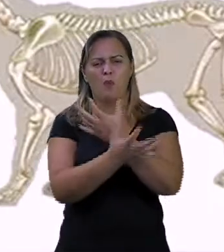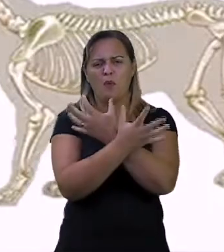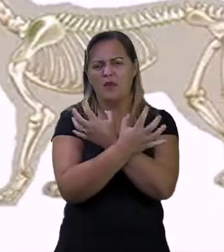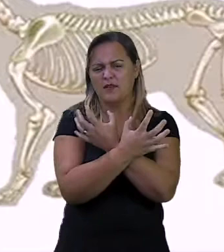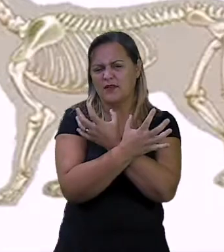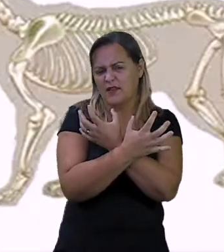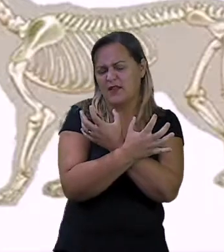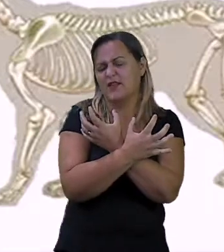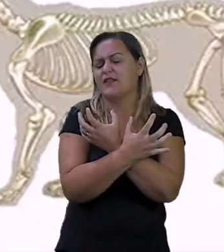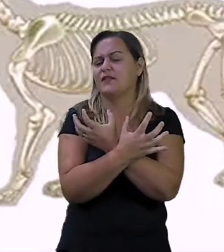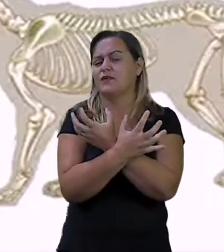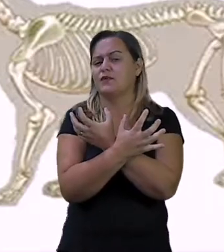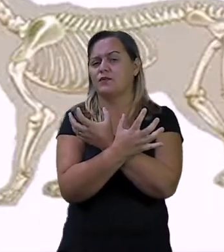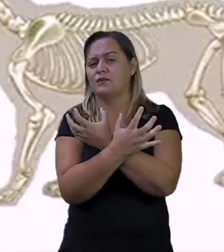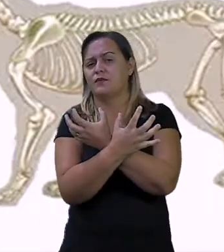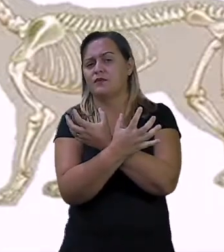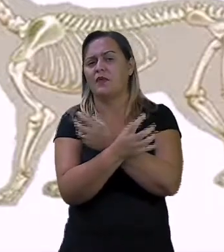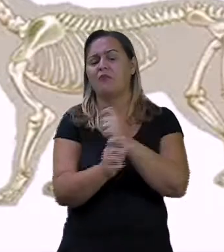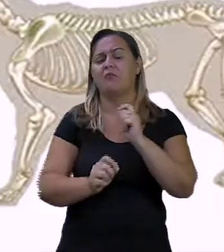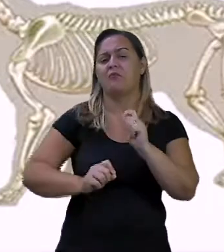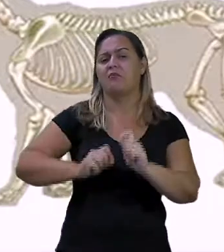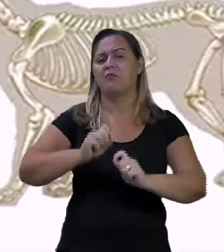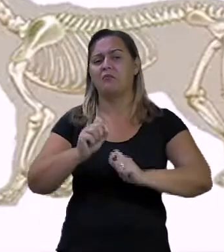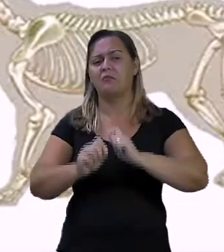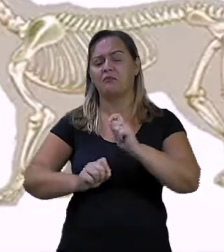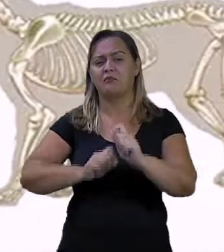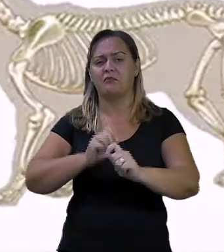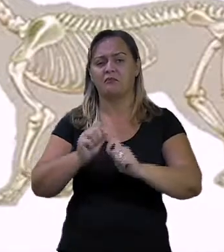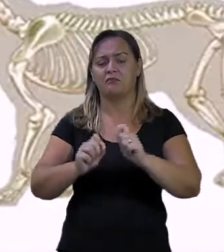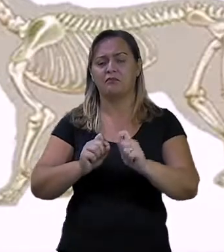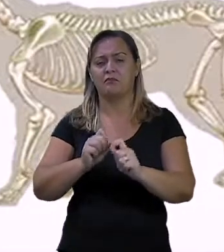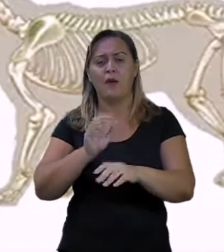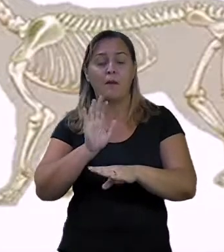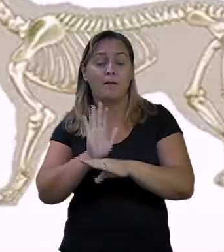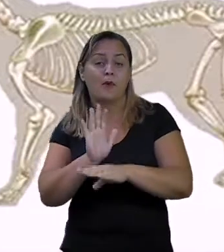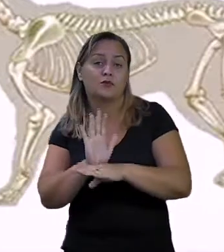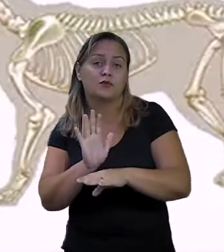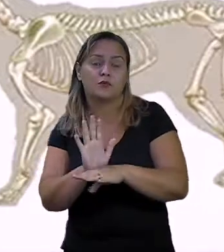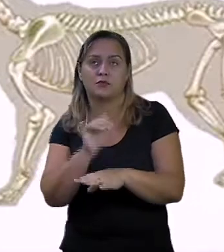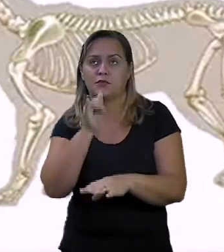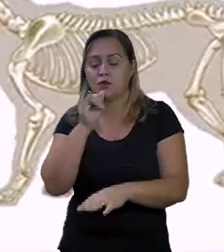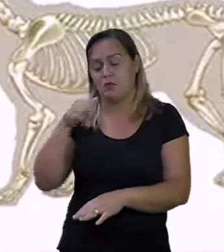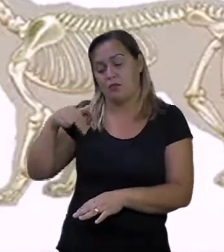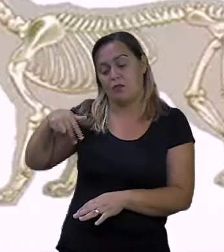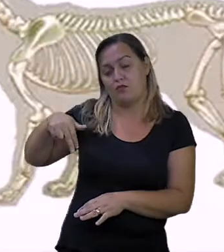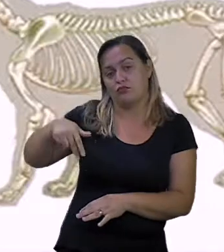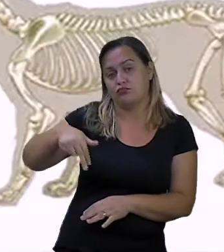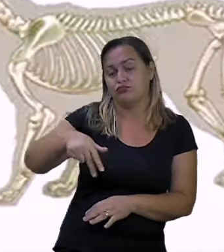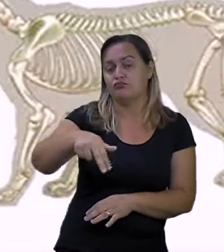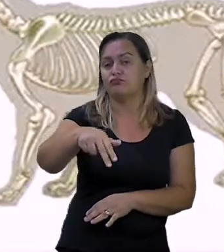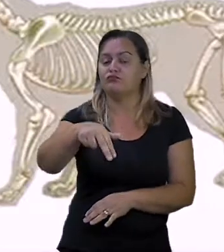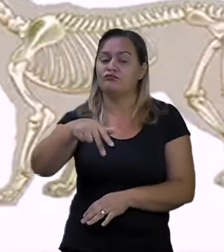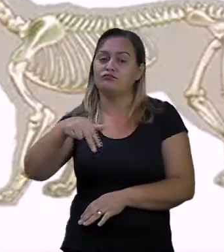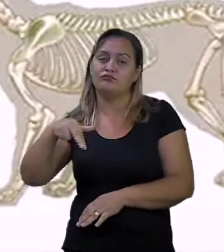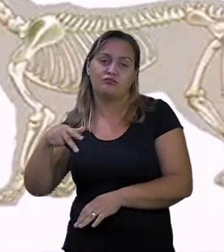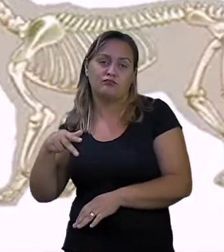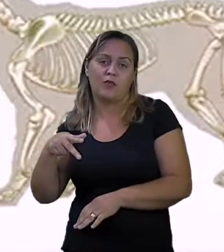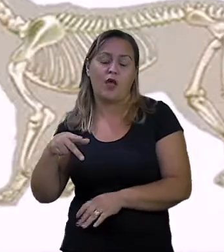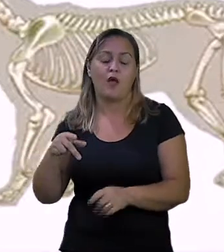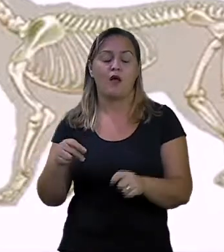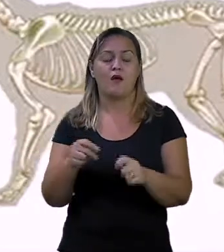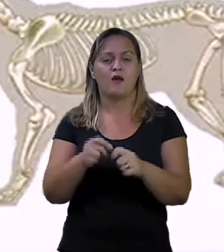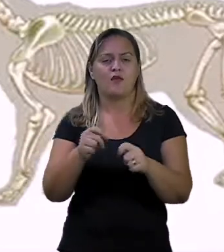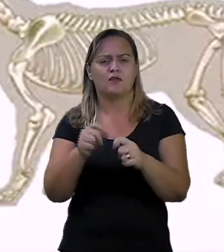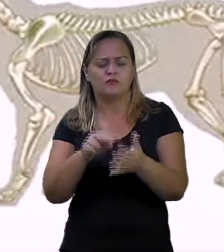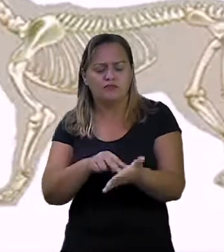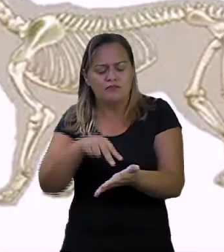desempenhar diferentes funções, Ele vai ajudar a locomoção, a sustentar este indivíduo.